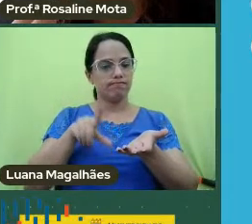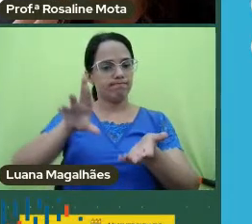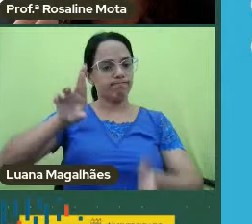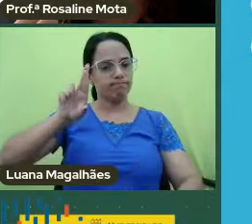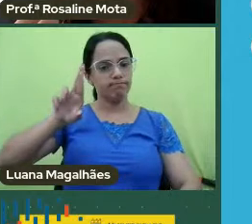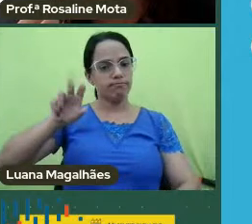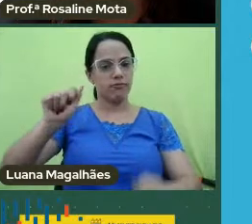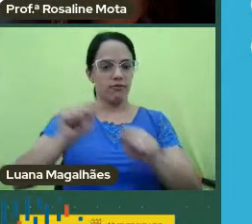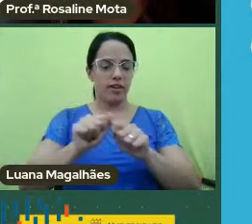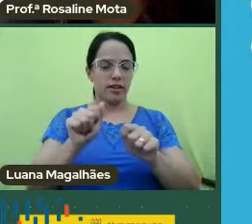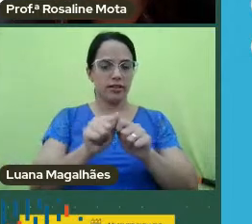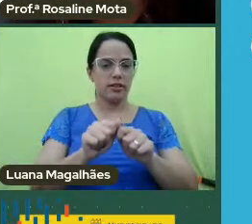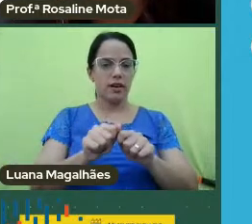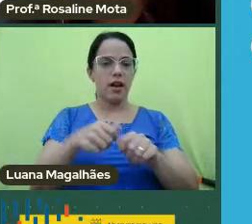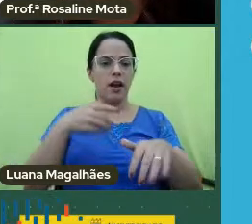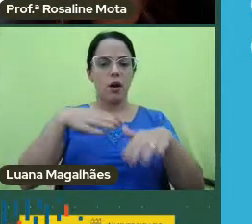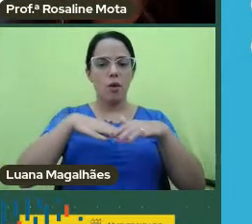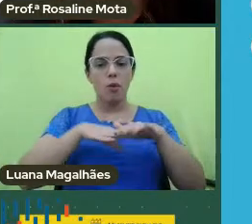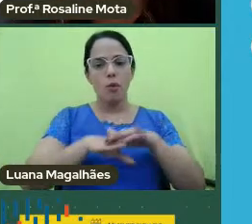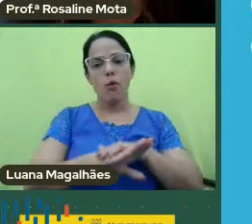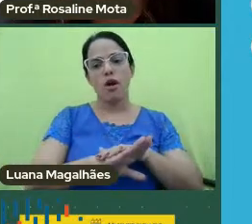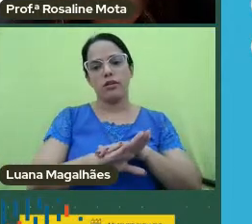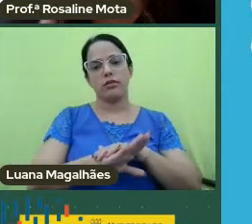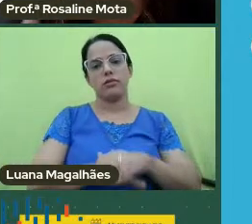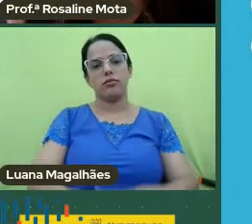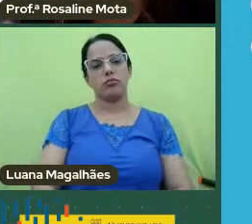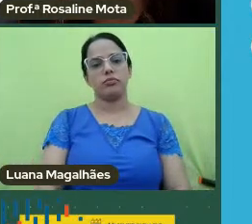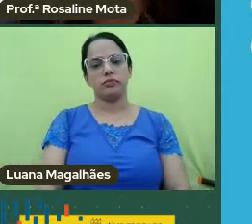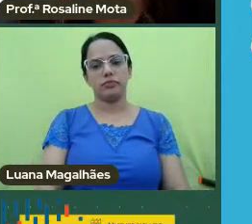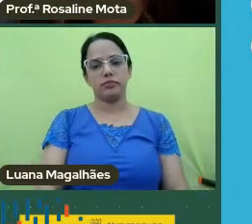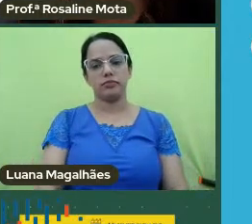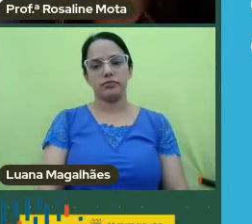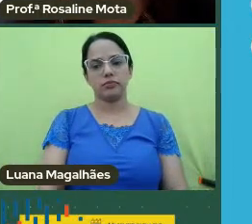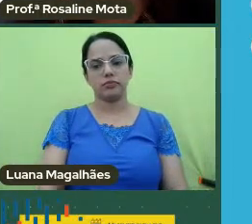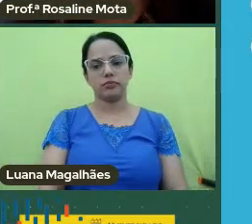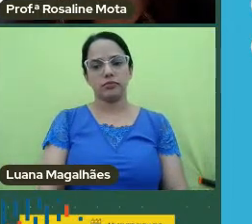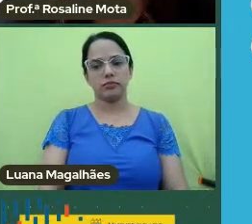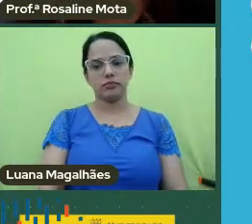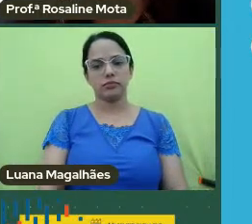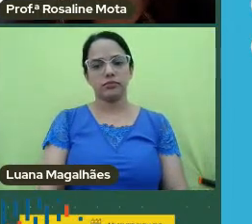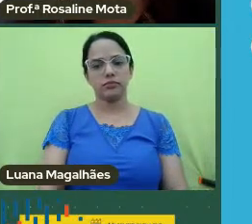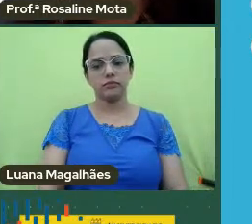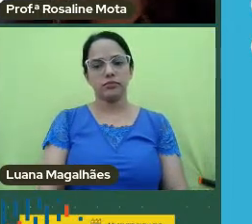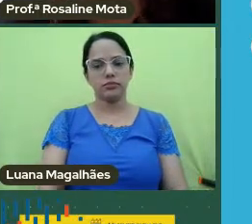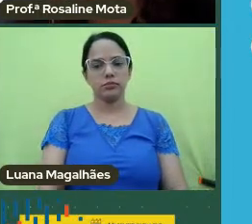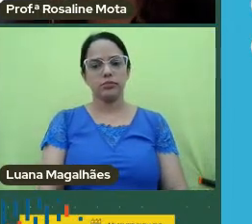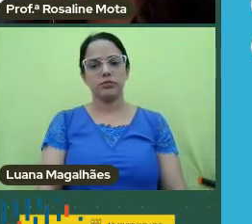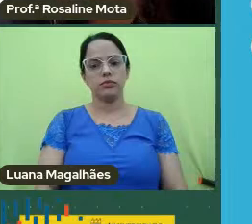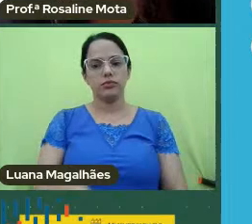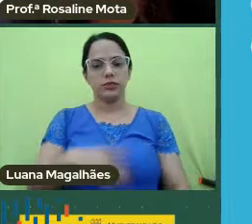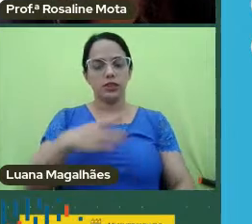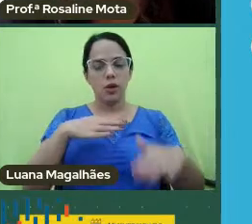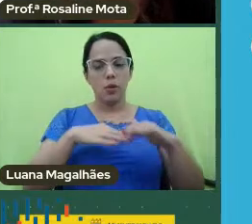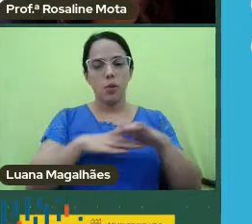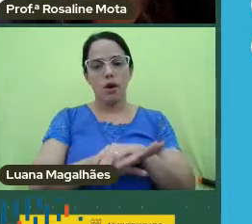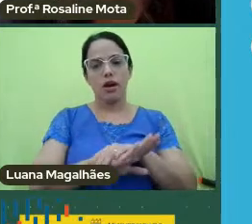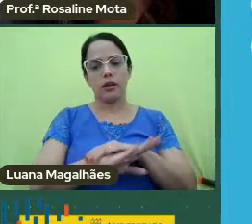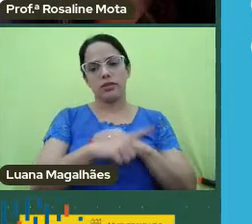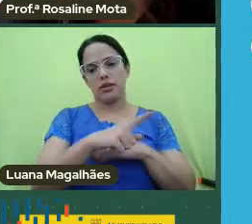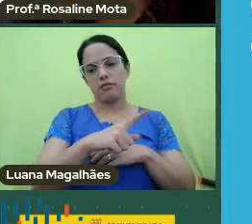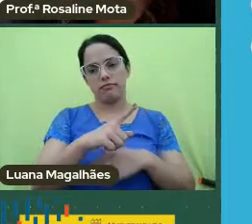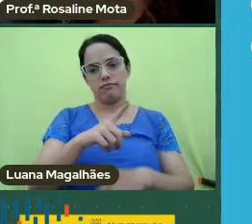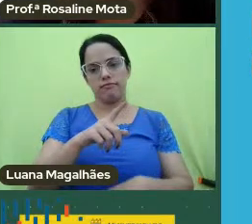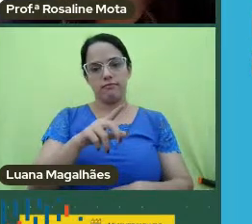de guardar, de gerenciar, né, todas as questões relacionadas